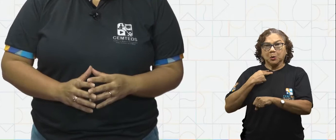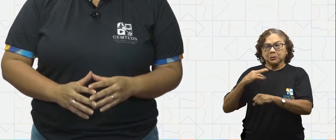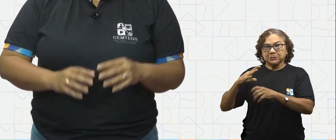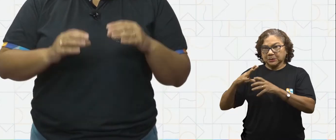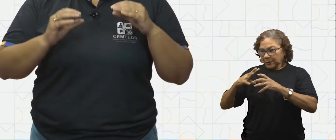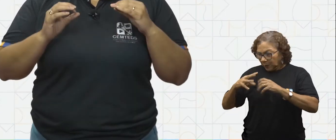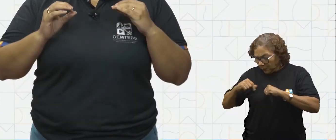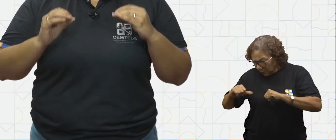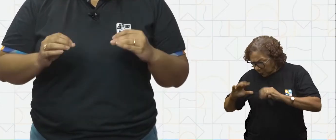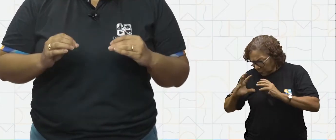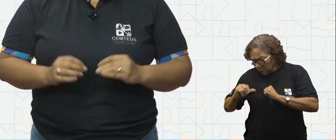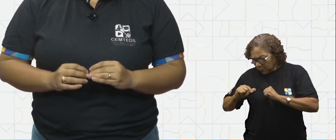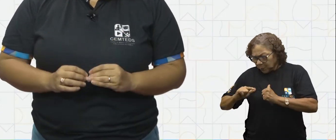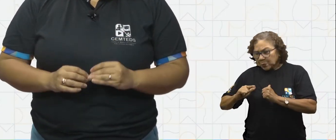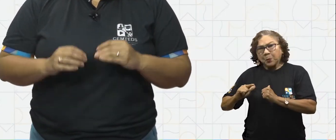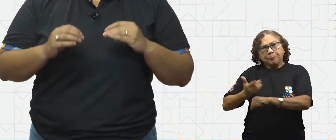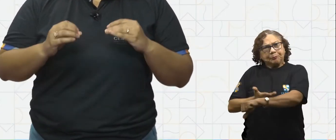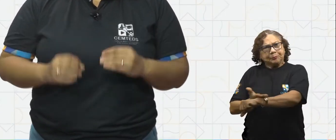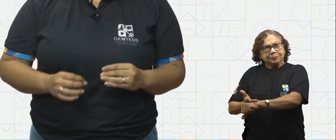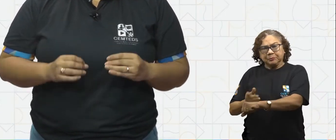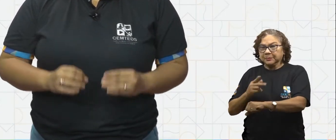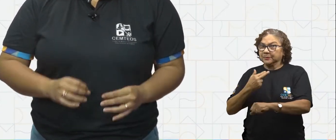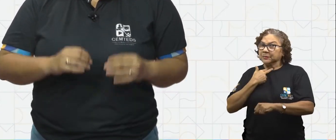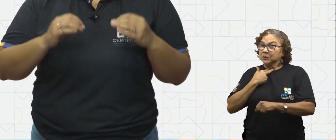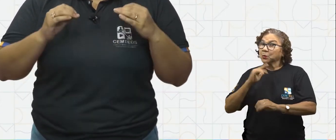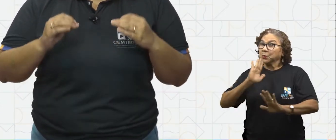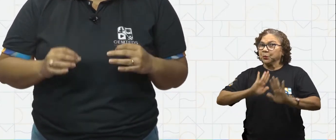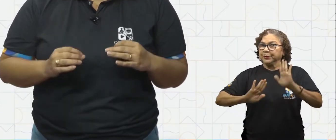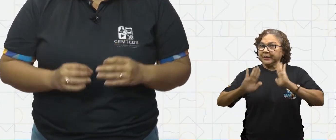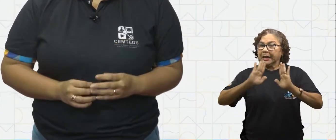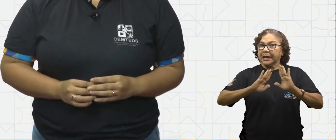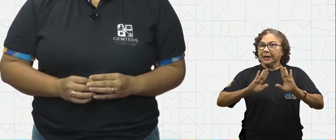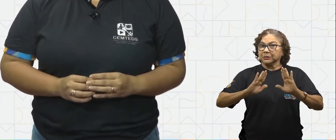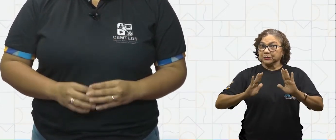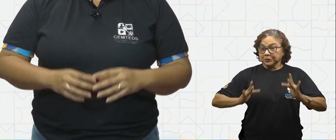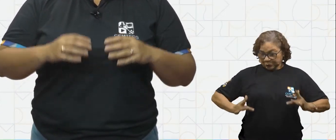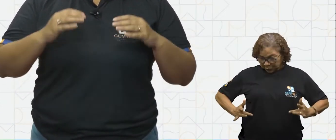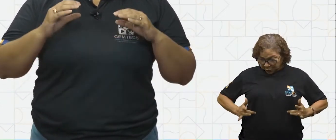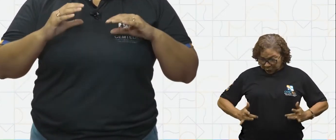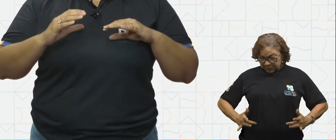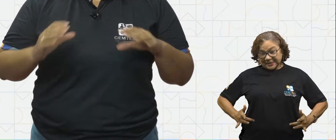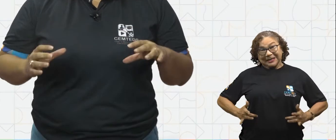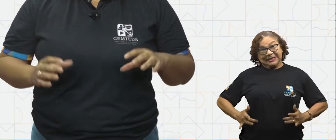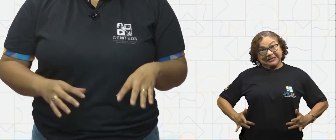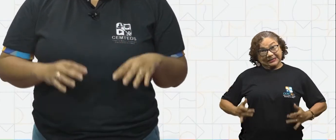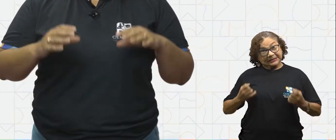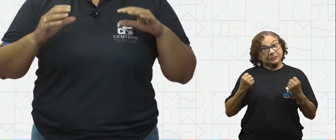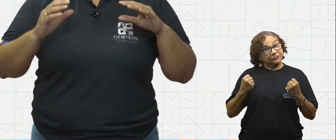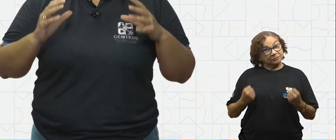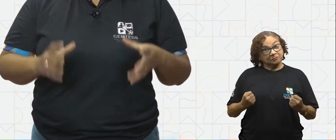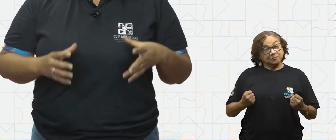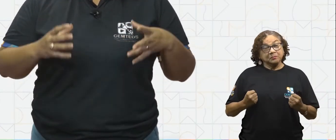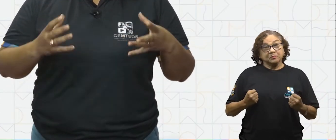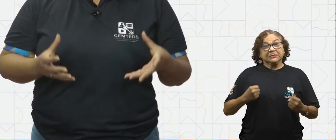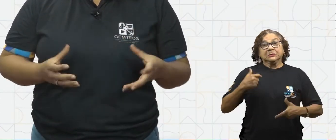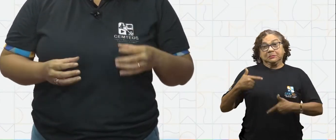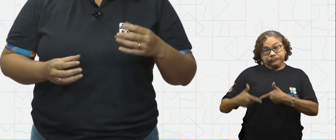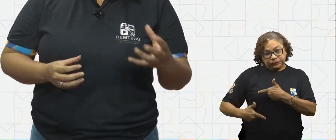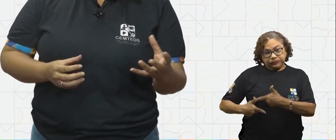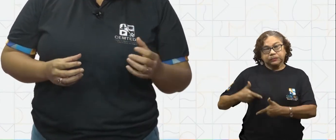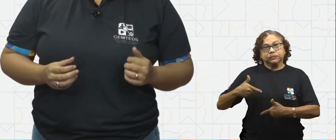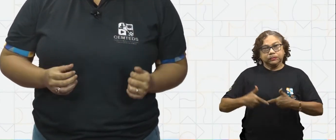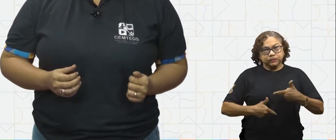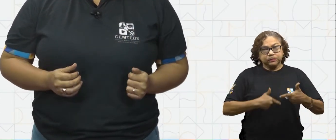incolor. Quando isso acontece, os rins estão sobrecarregados, trabalhando demais e acabam